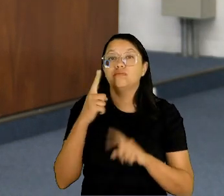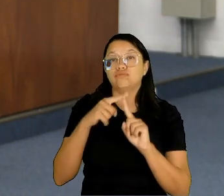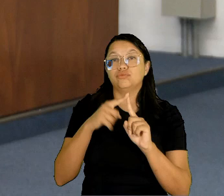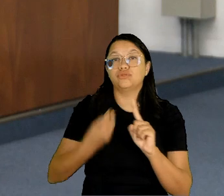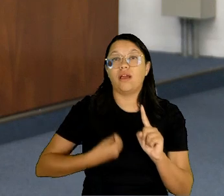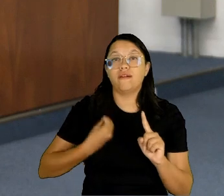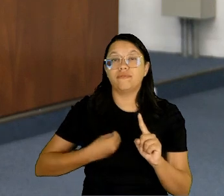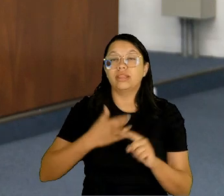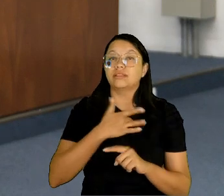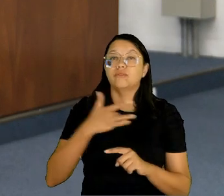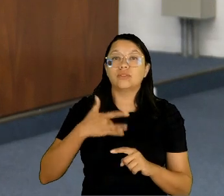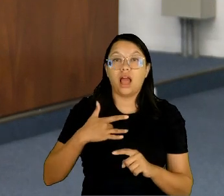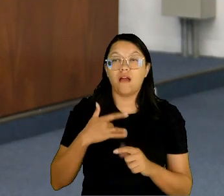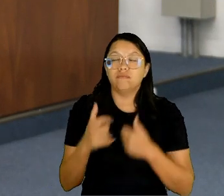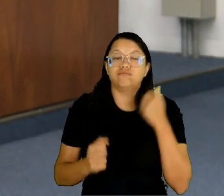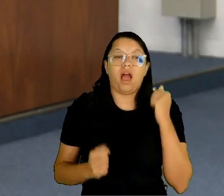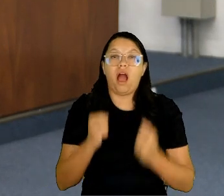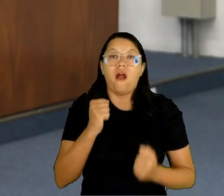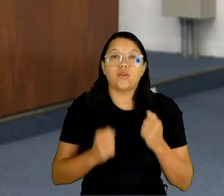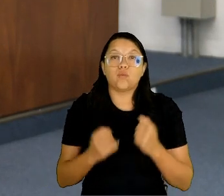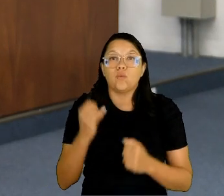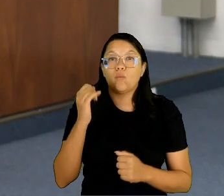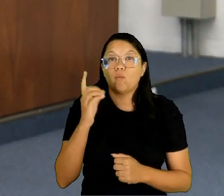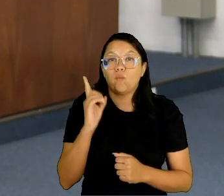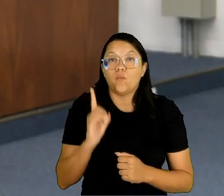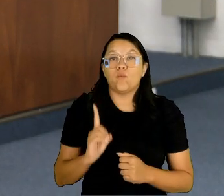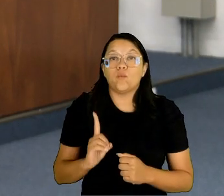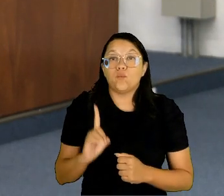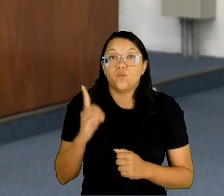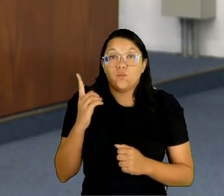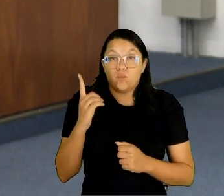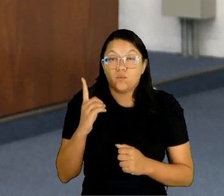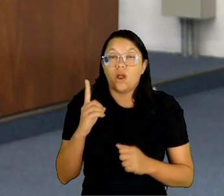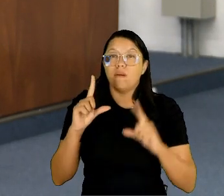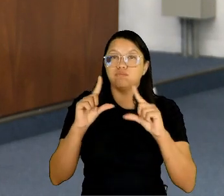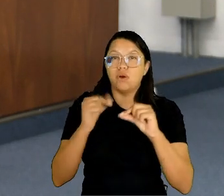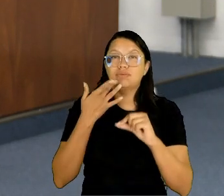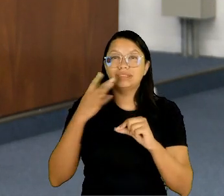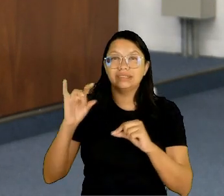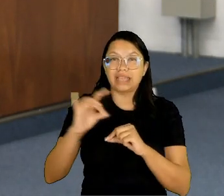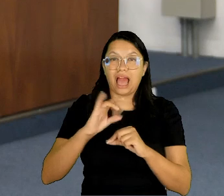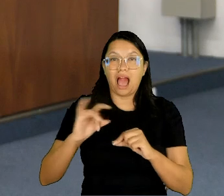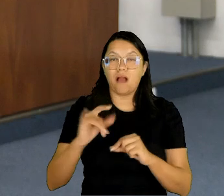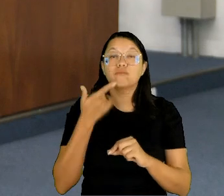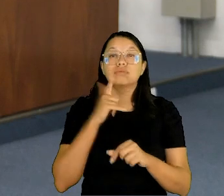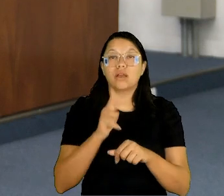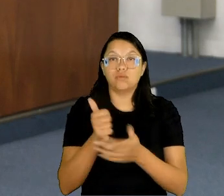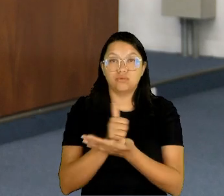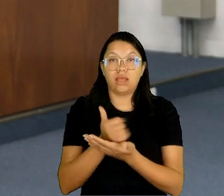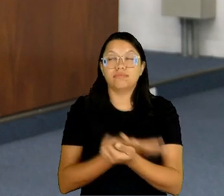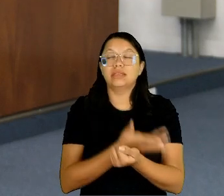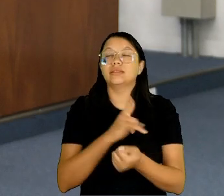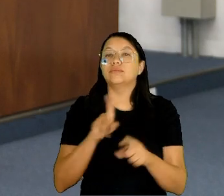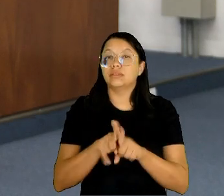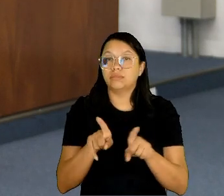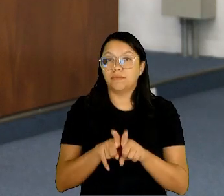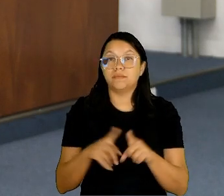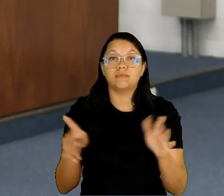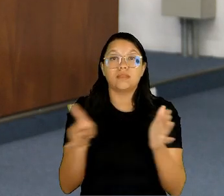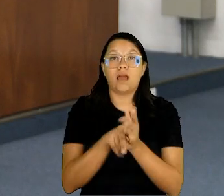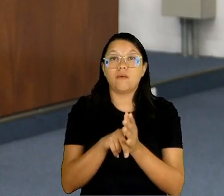com estilo de vida saudável, atividade física, dieta equilibrada, até dieta com pouco sal, a gente consegue controlar a pressão